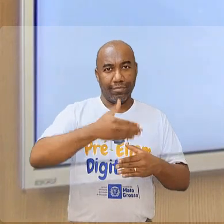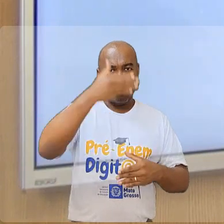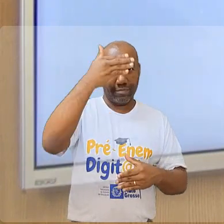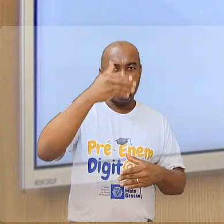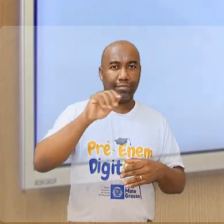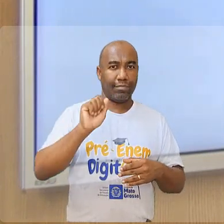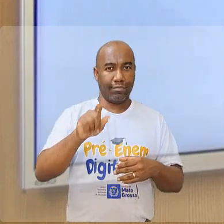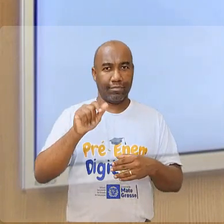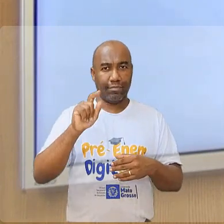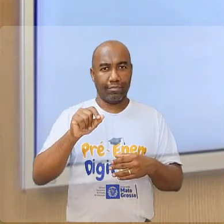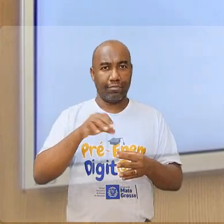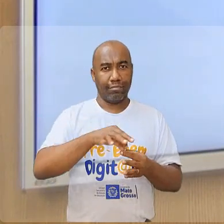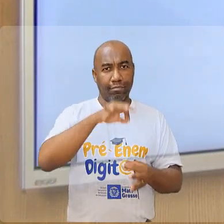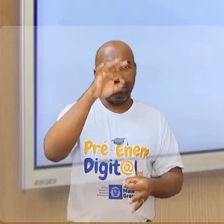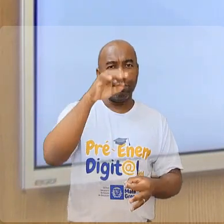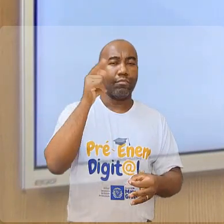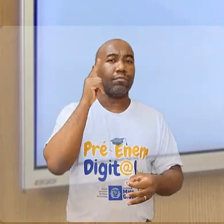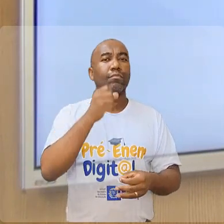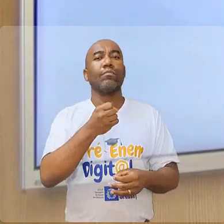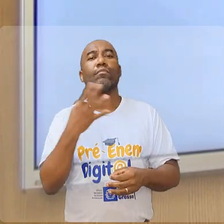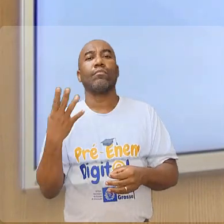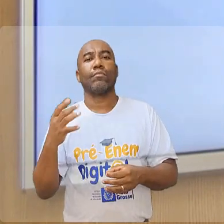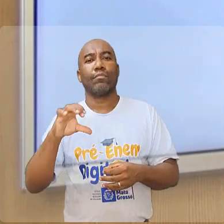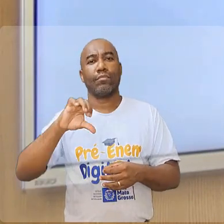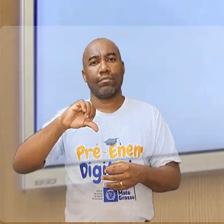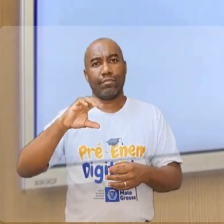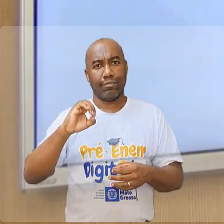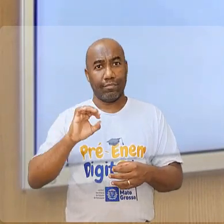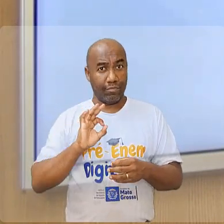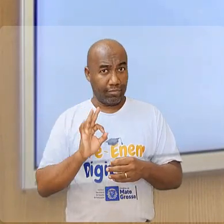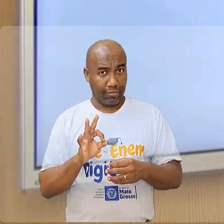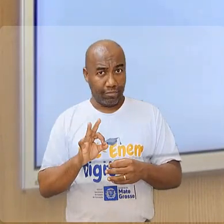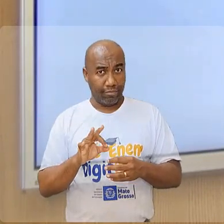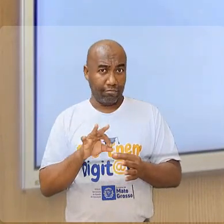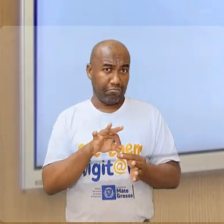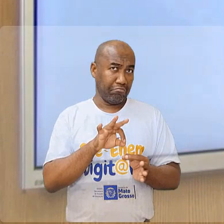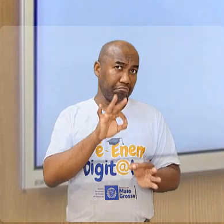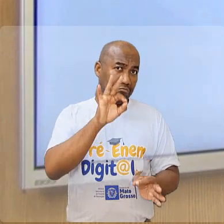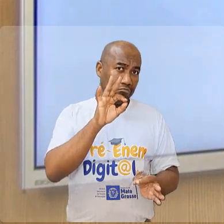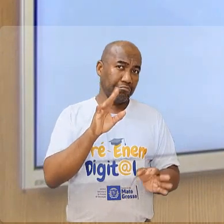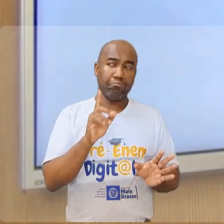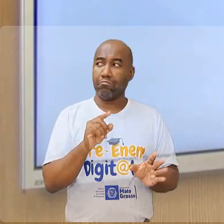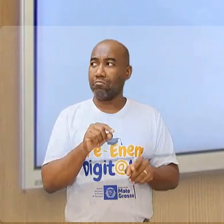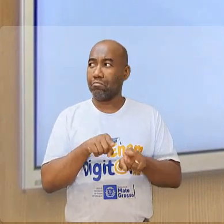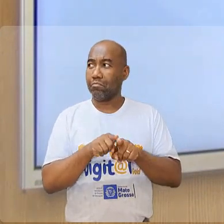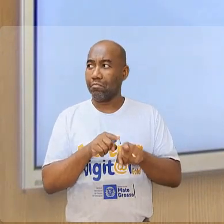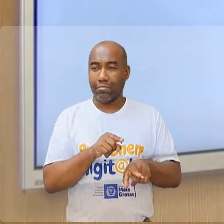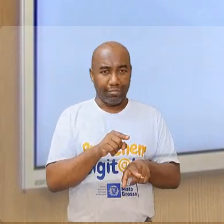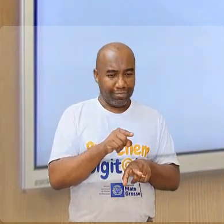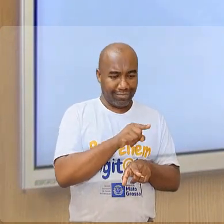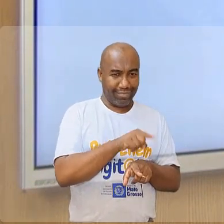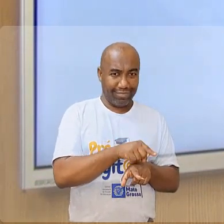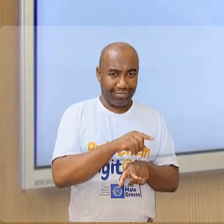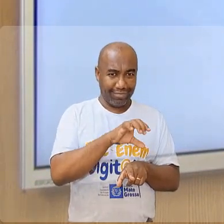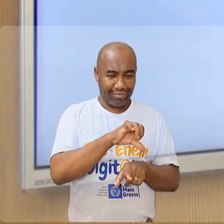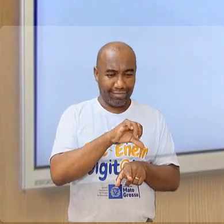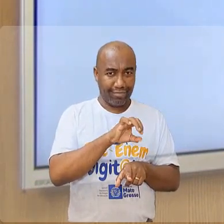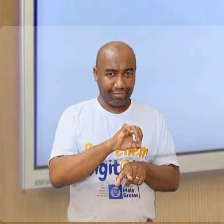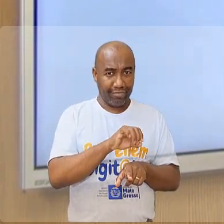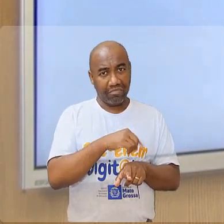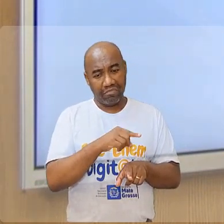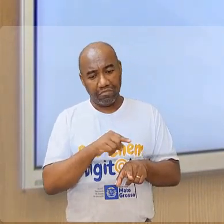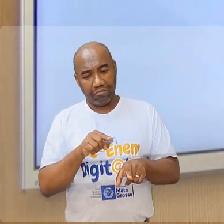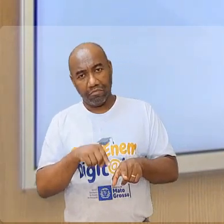azul é uma altura Então ela tem um ângulo de 90 graus certo lá posta um ângulo 90° tanto um lado como também para o outro